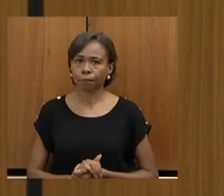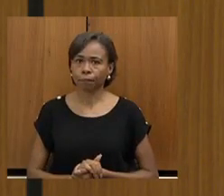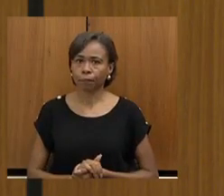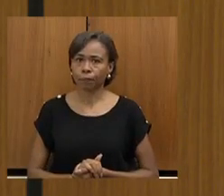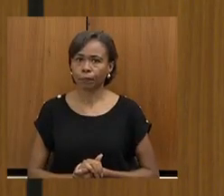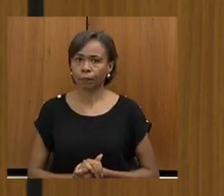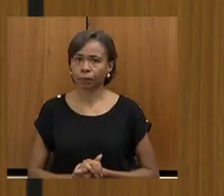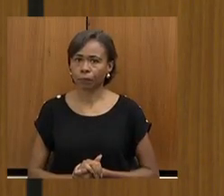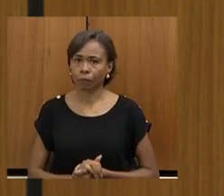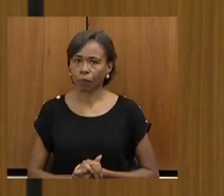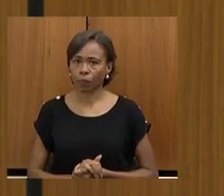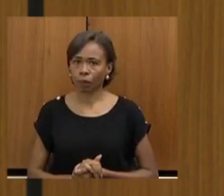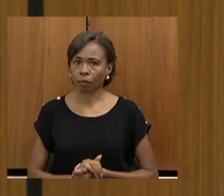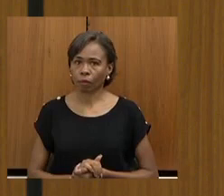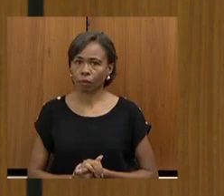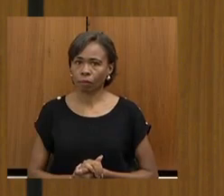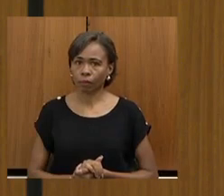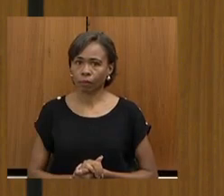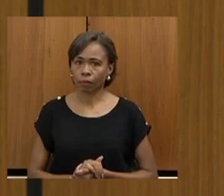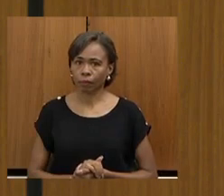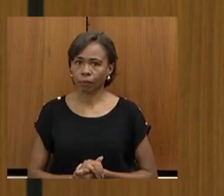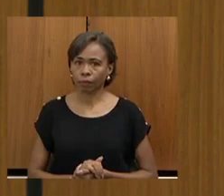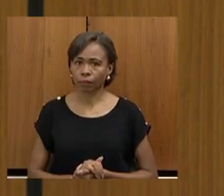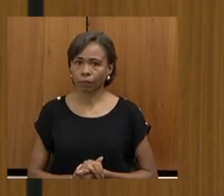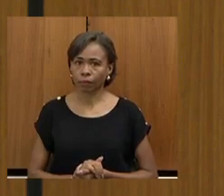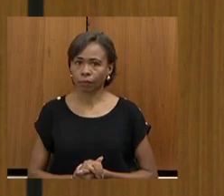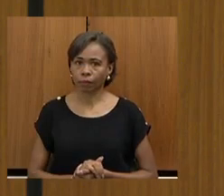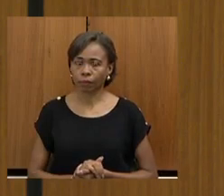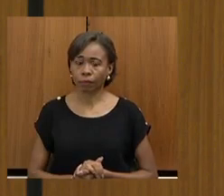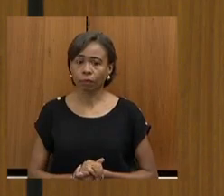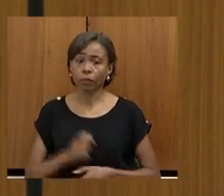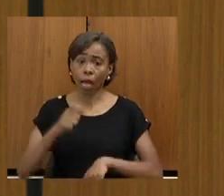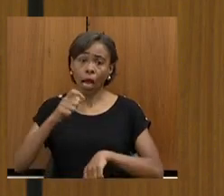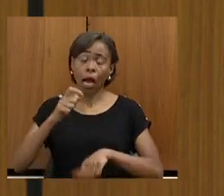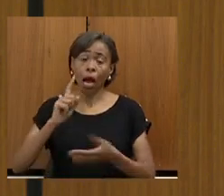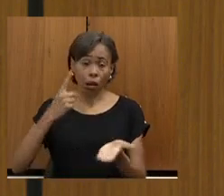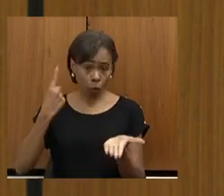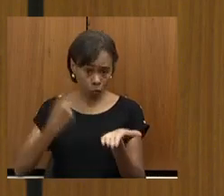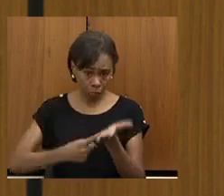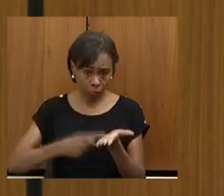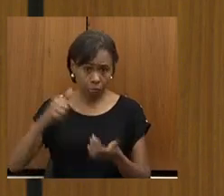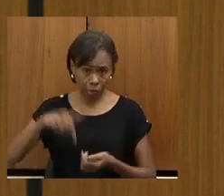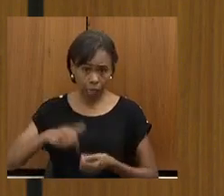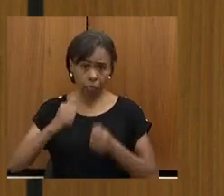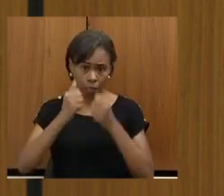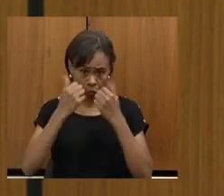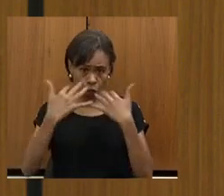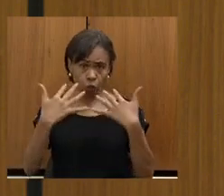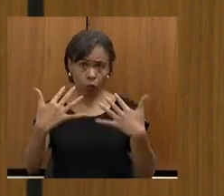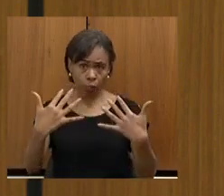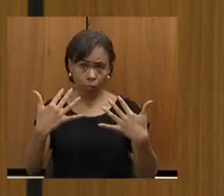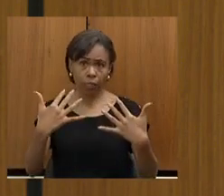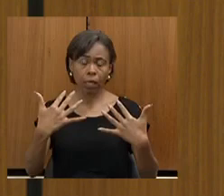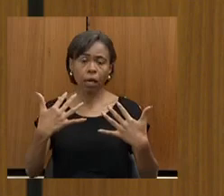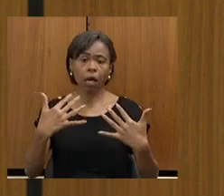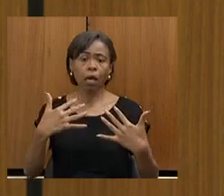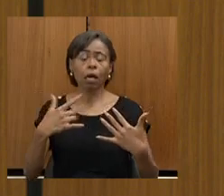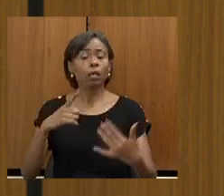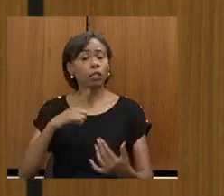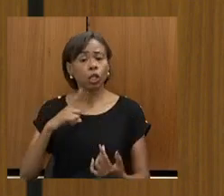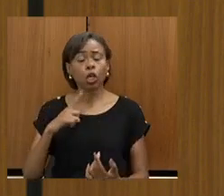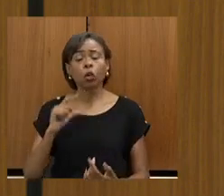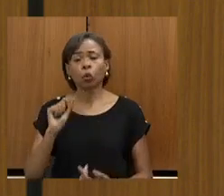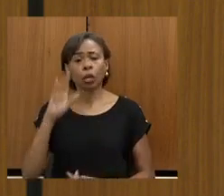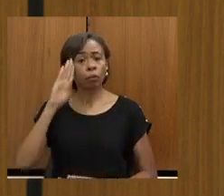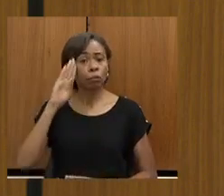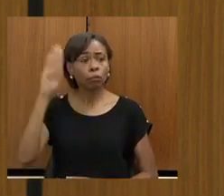marcação, a designação dessa audiência pública tenha por prioridade e